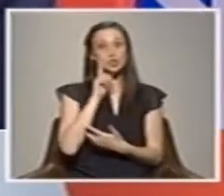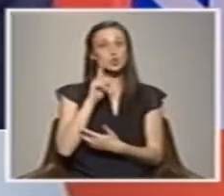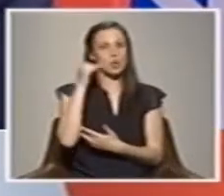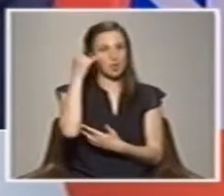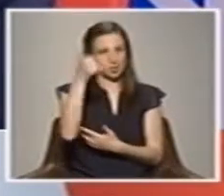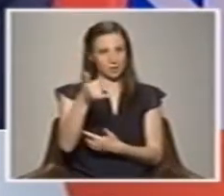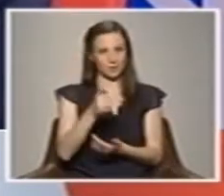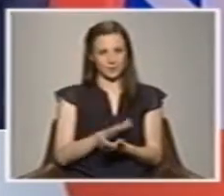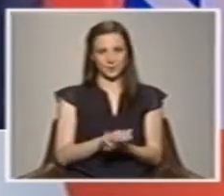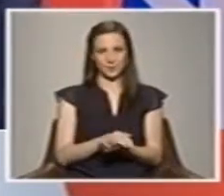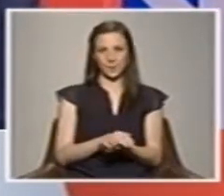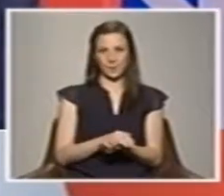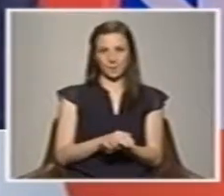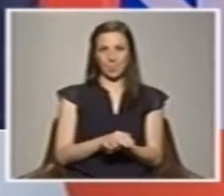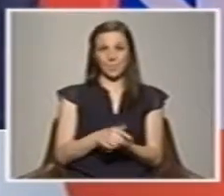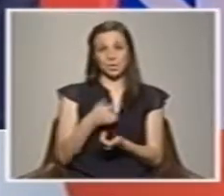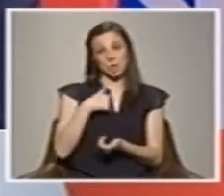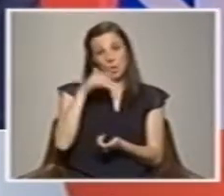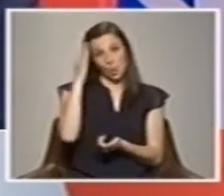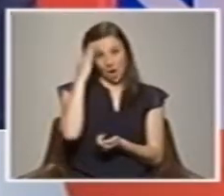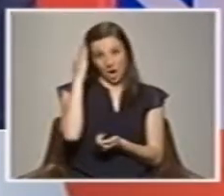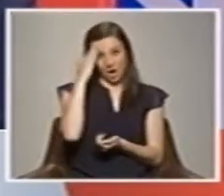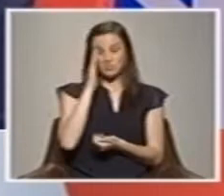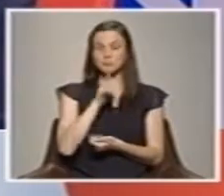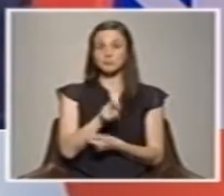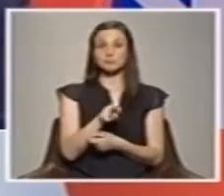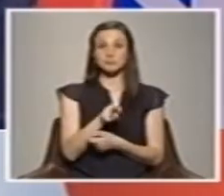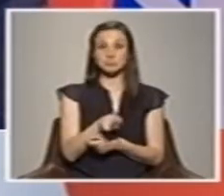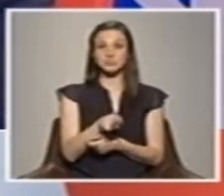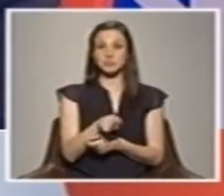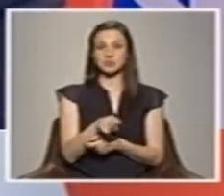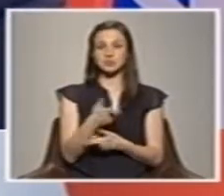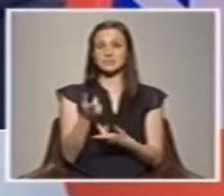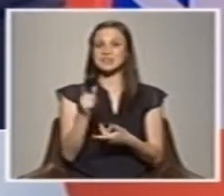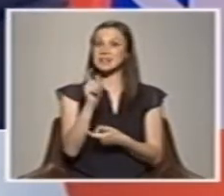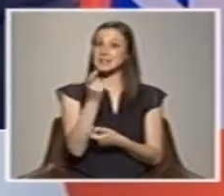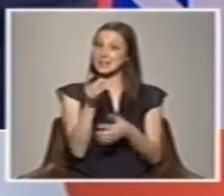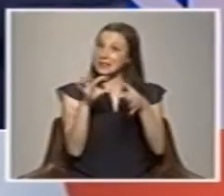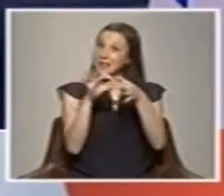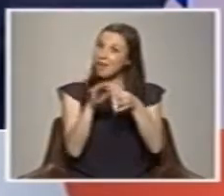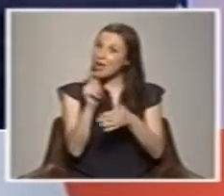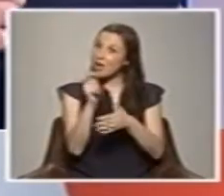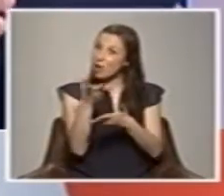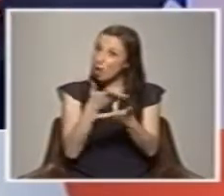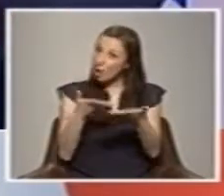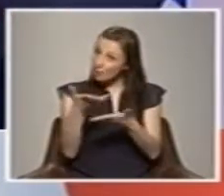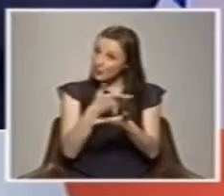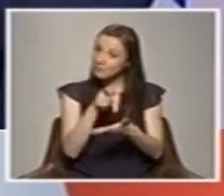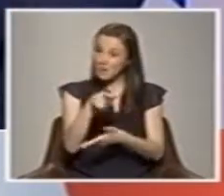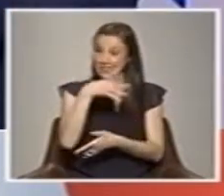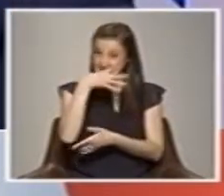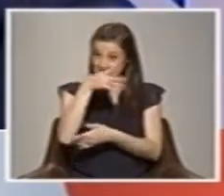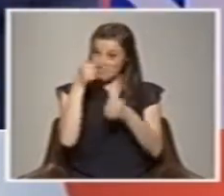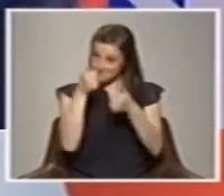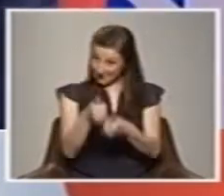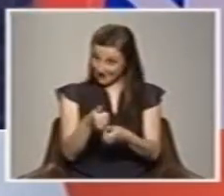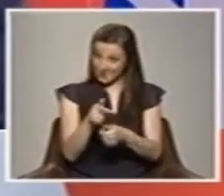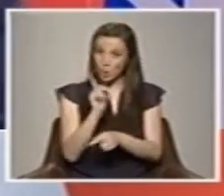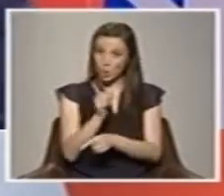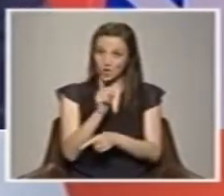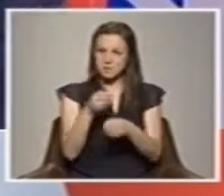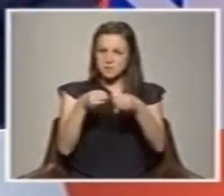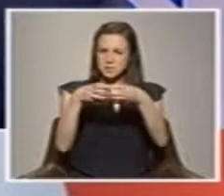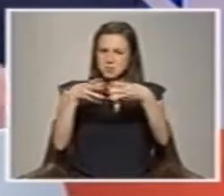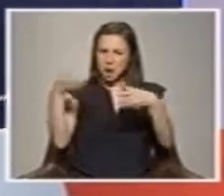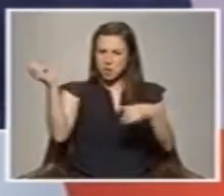à espectadora diz. Eu julgo que volta a ser uma questão, é uma questão económica, essencialmente, porque o que ela dizia bem é que a maioria dos